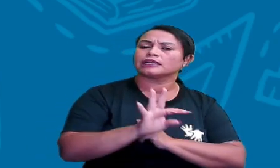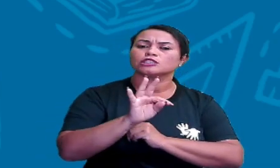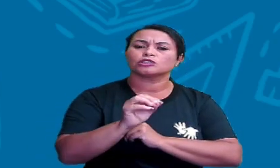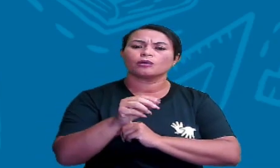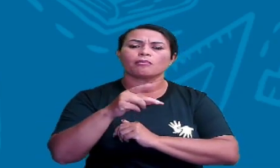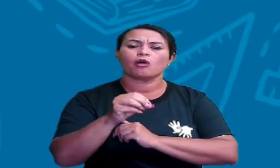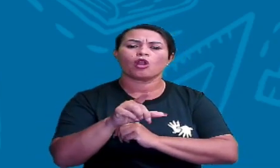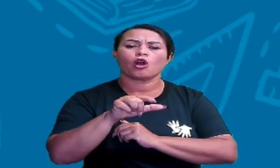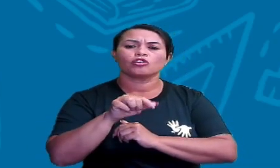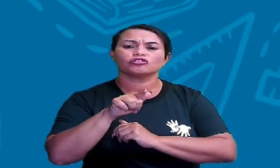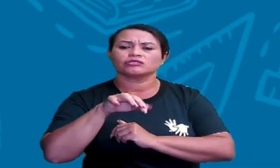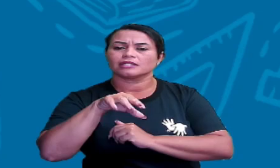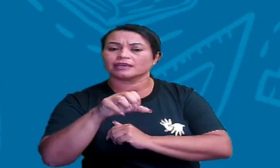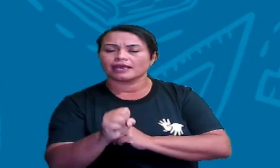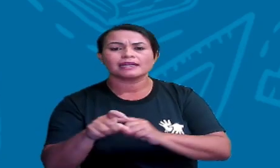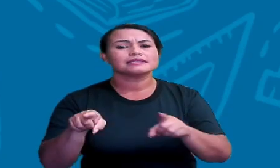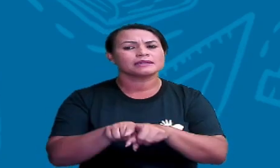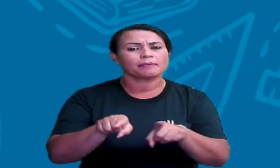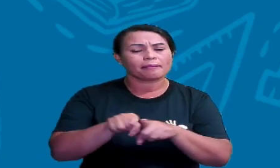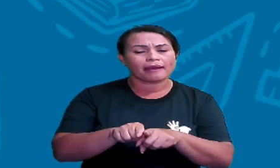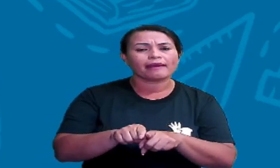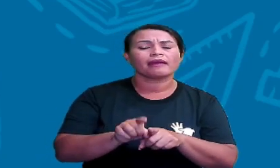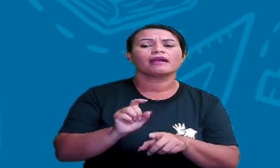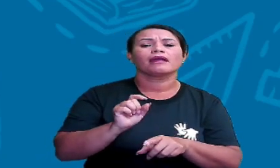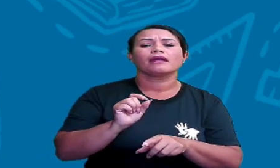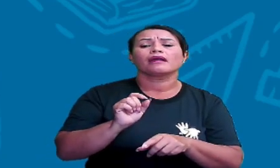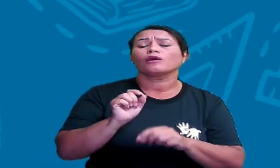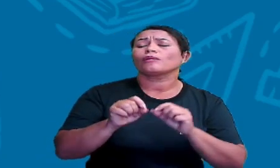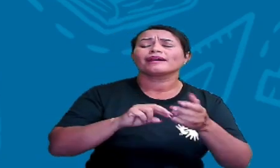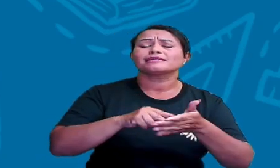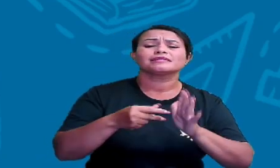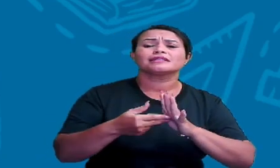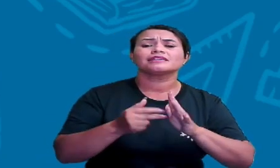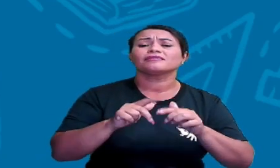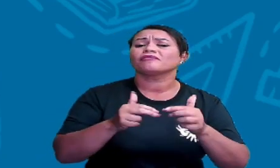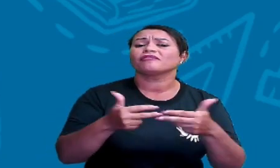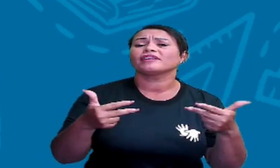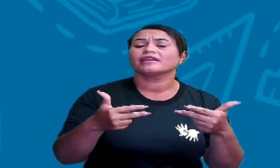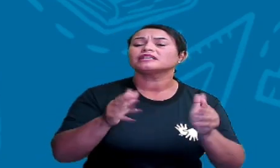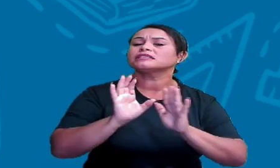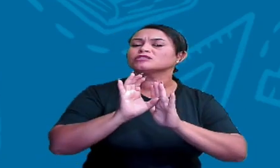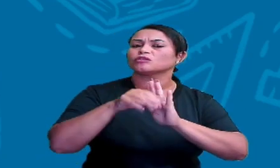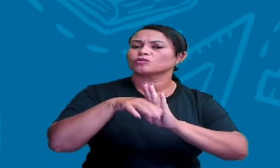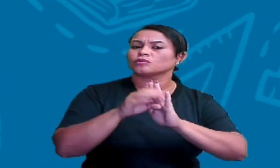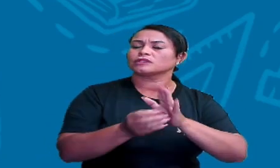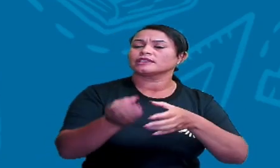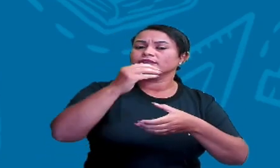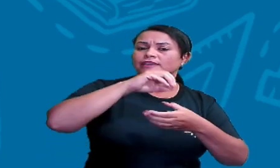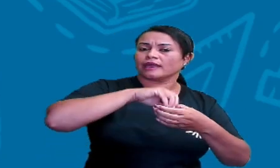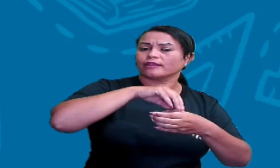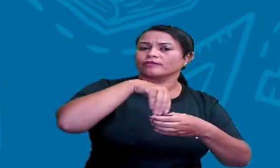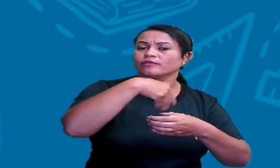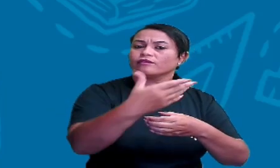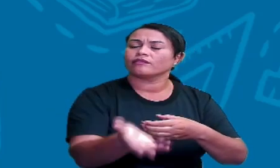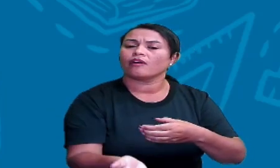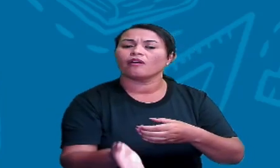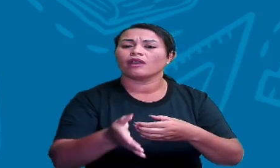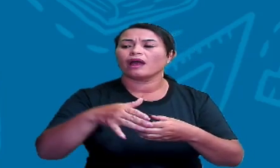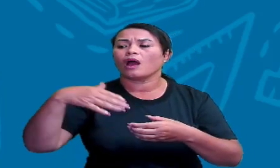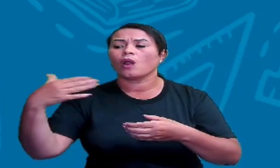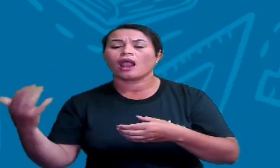topológicas elementares. E o que isso significa, professora? São os conceitos de dentro, fora, ao